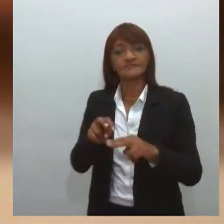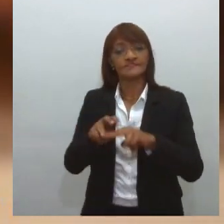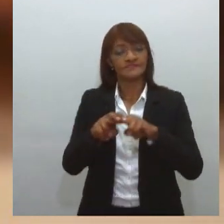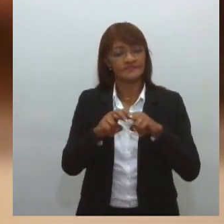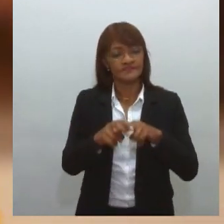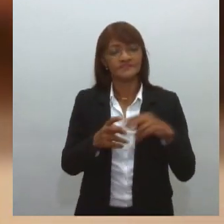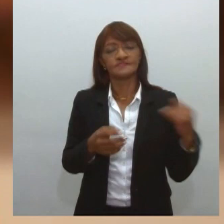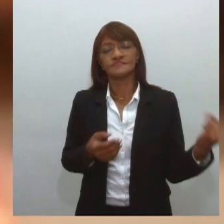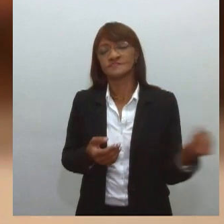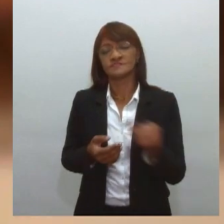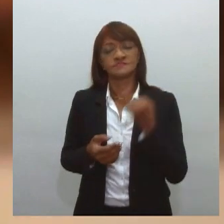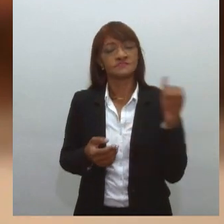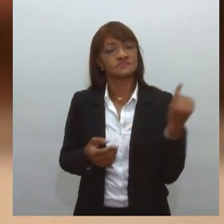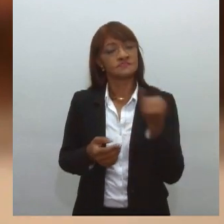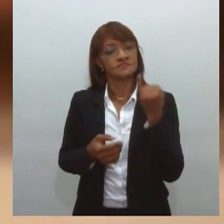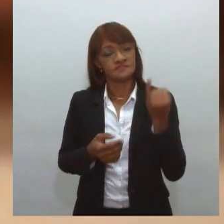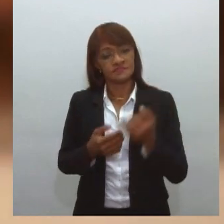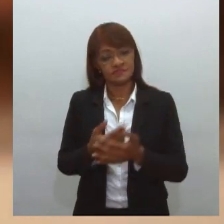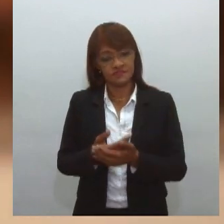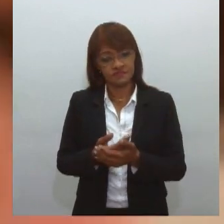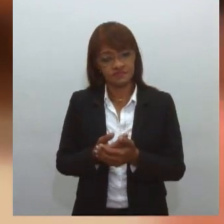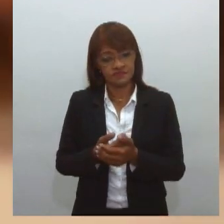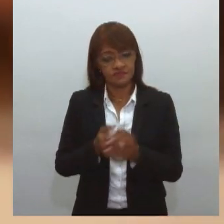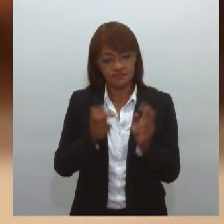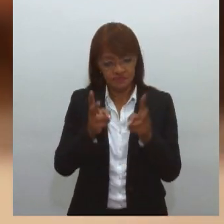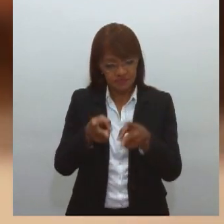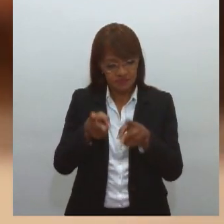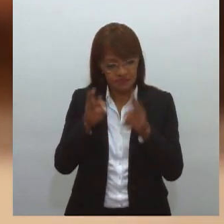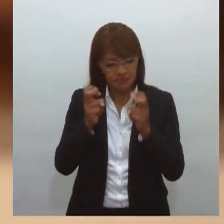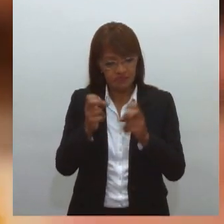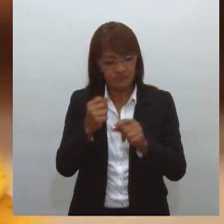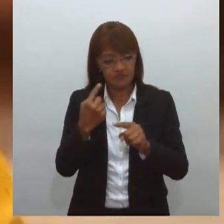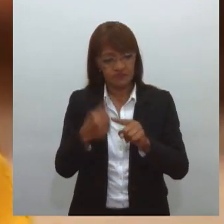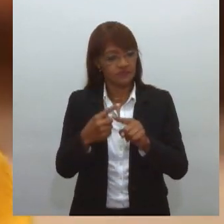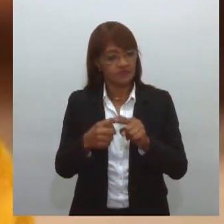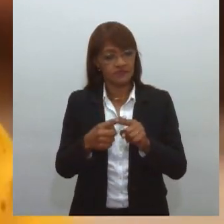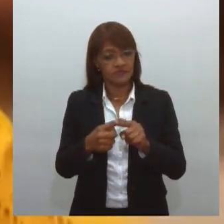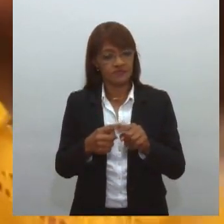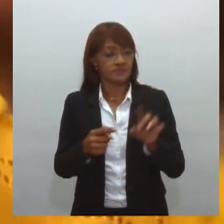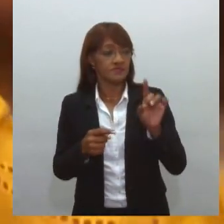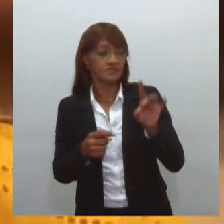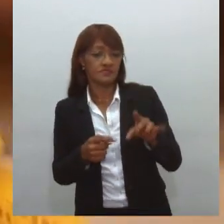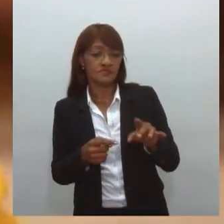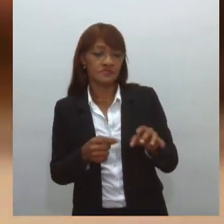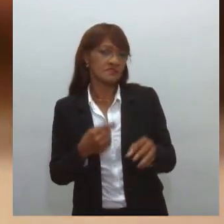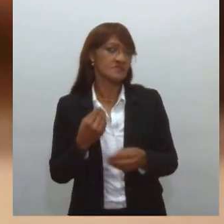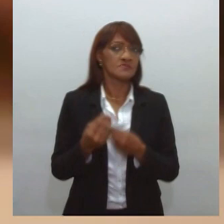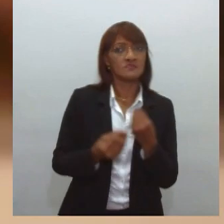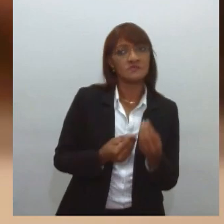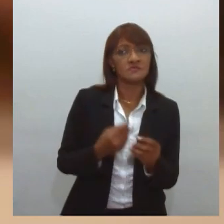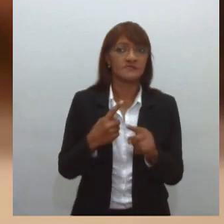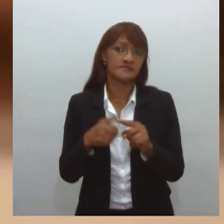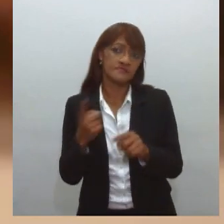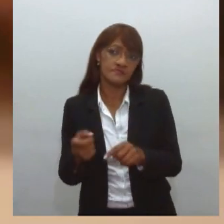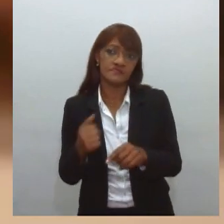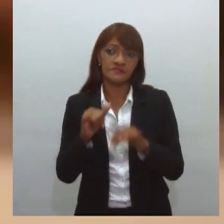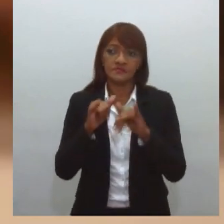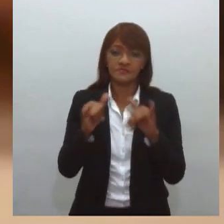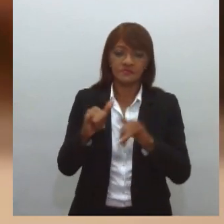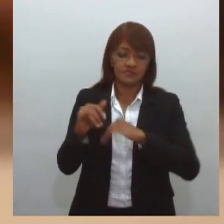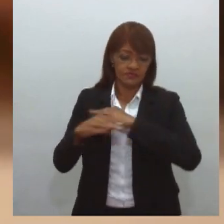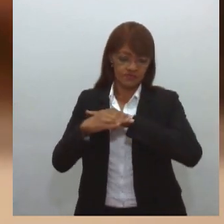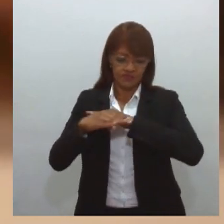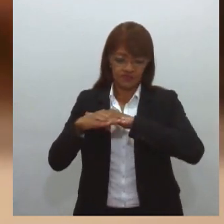importante elas estarem atentas, porque não é só pensar que eu estou colocando, né, um asfalto na rua.